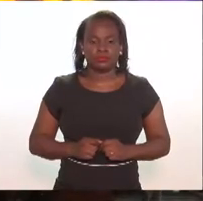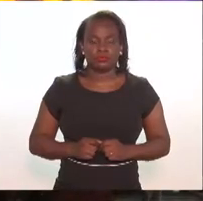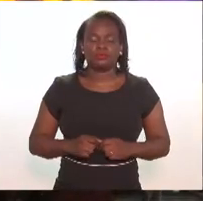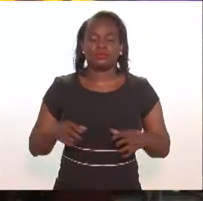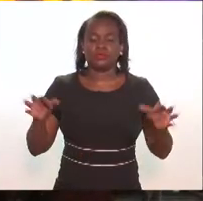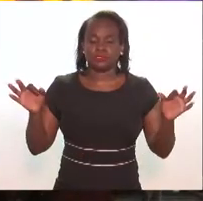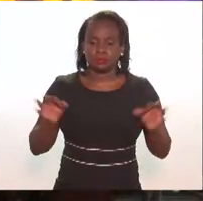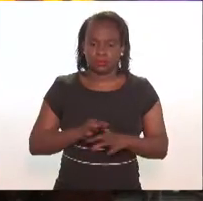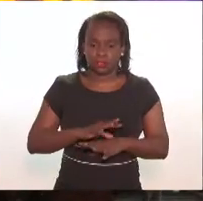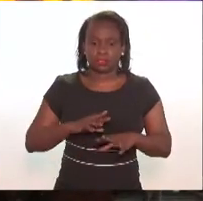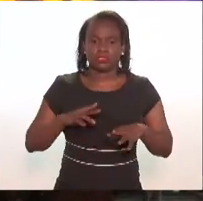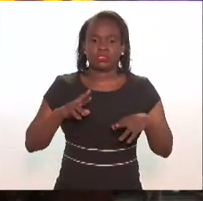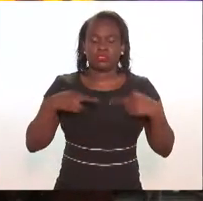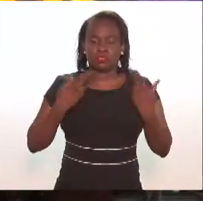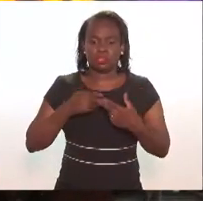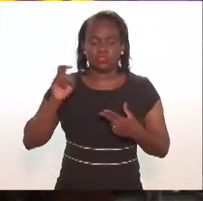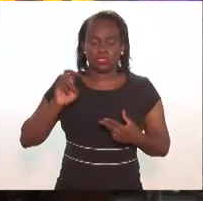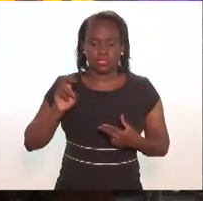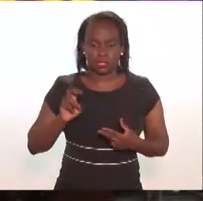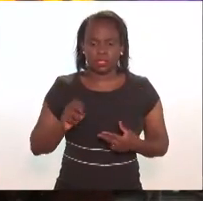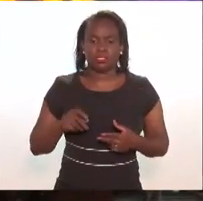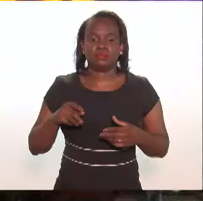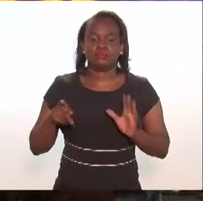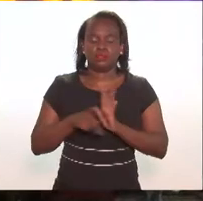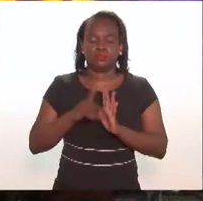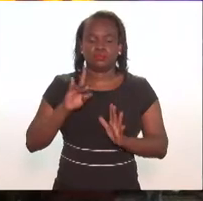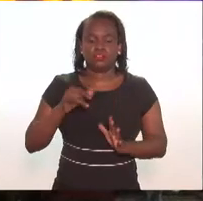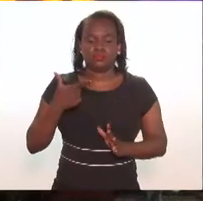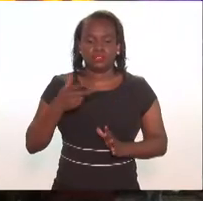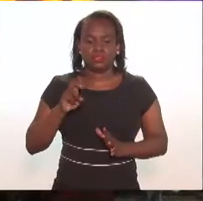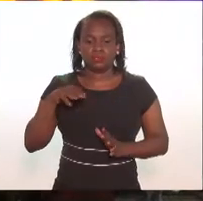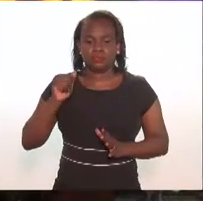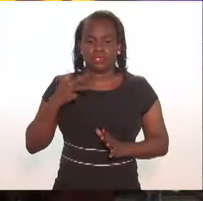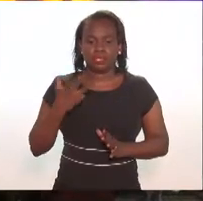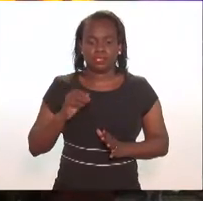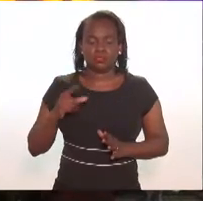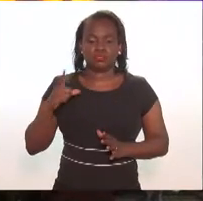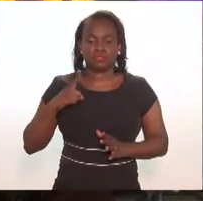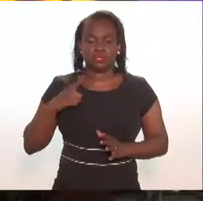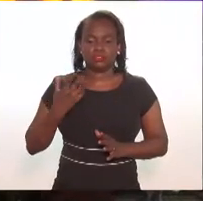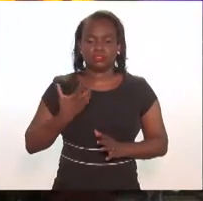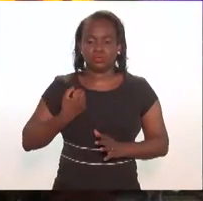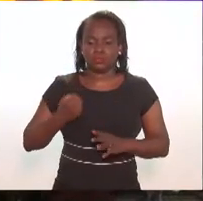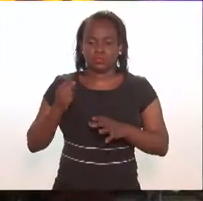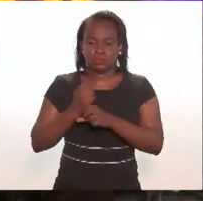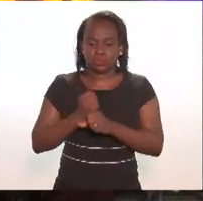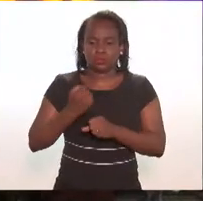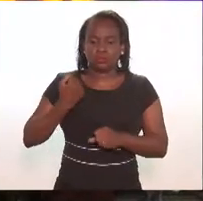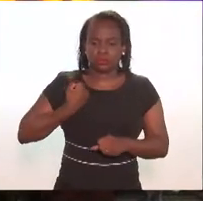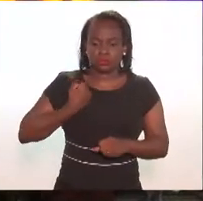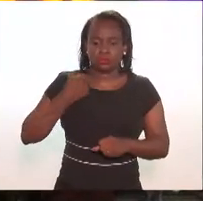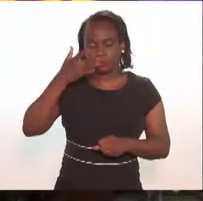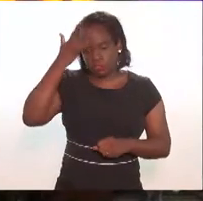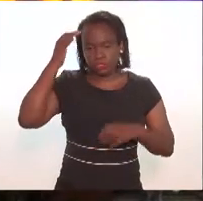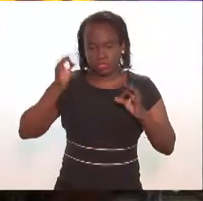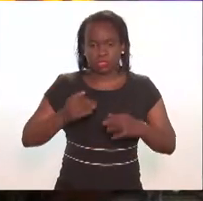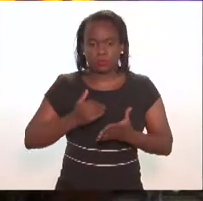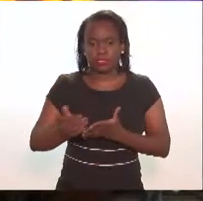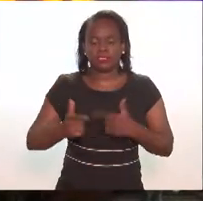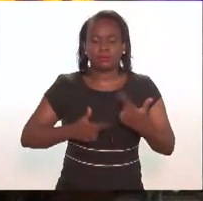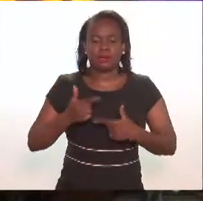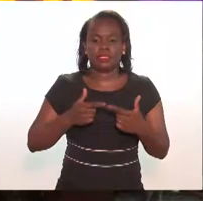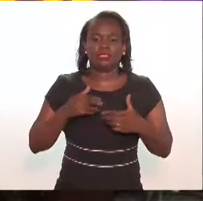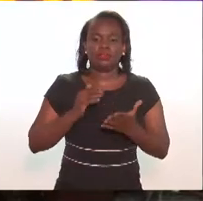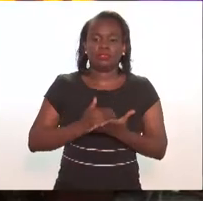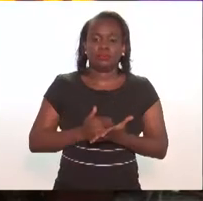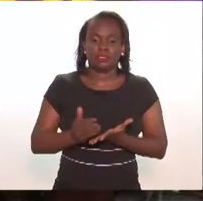Está encerrada a quinta sessão extraordinária do dia 25 de março. Havendo número legal sobre a proteção de Deus, iniciamos os nossos trabalhos. Está